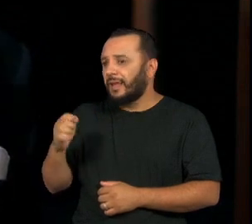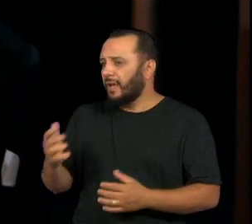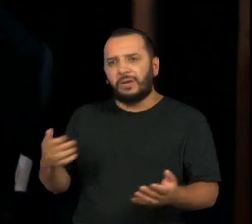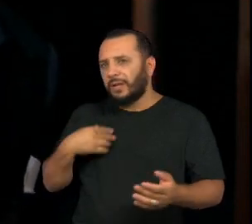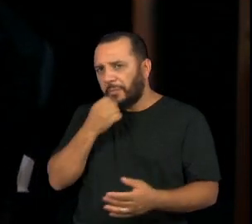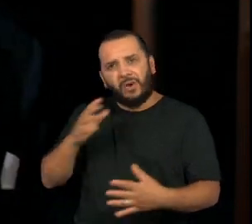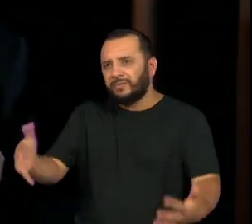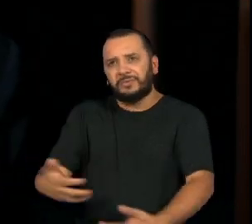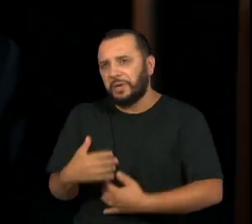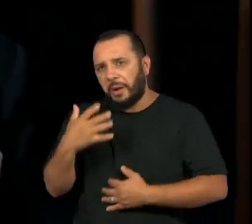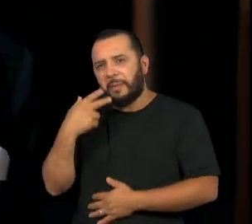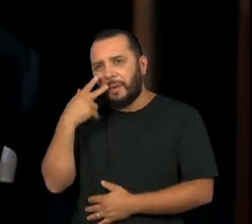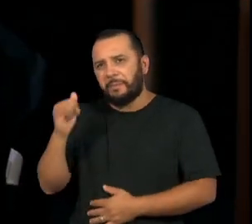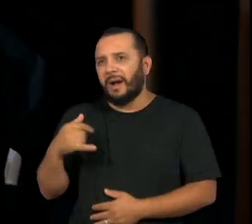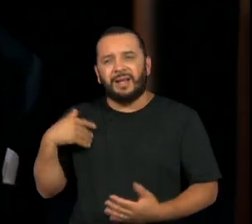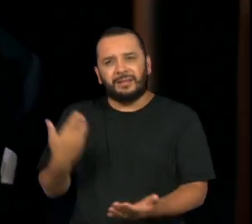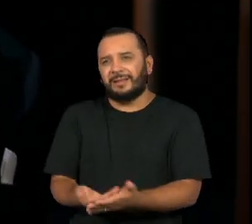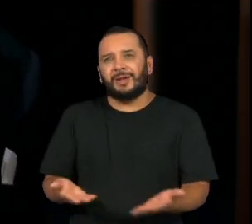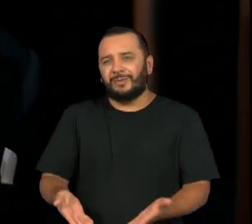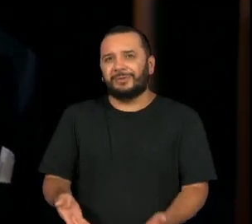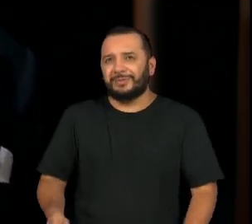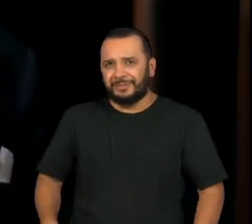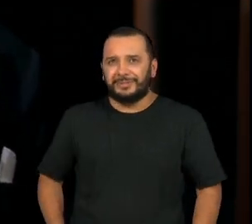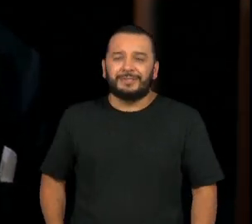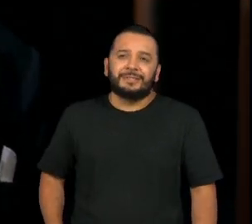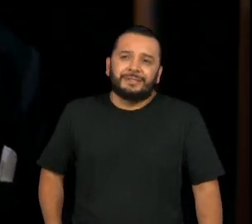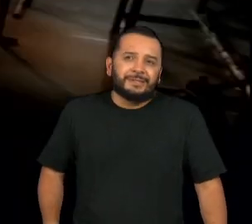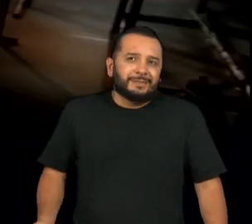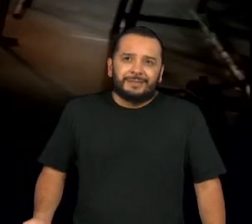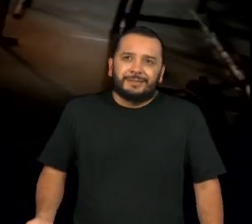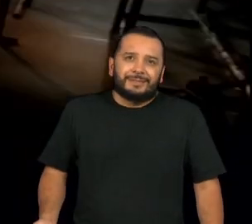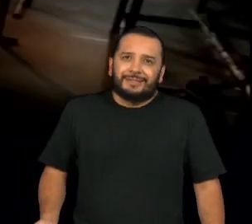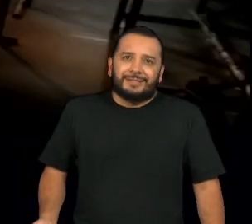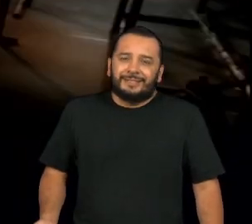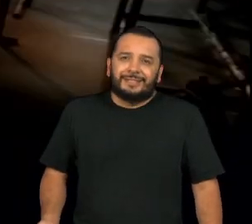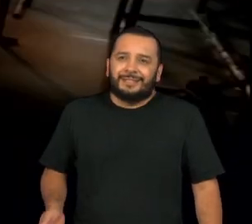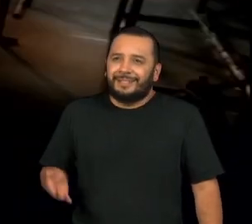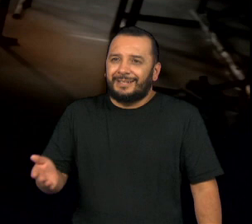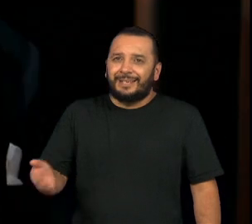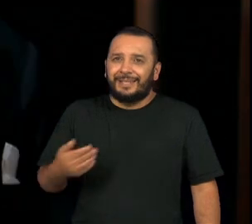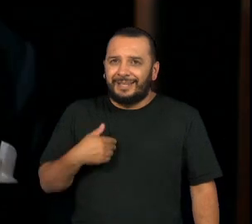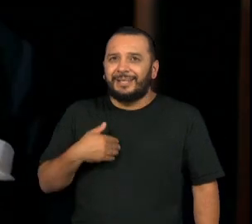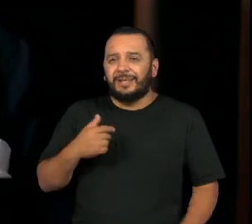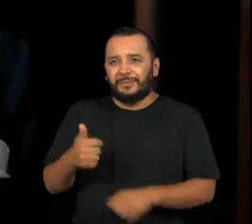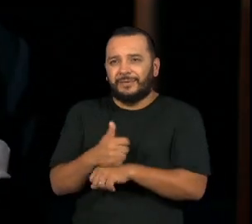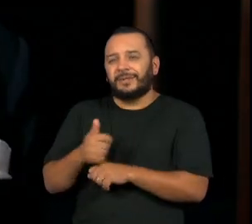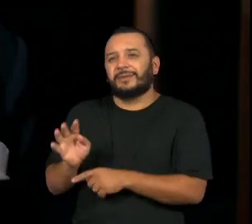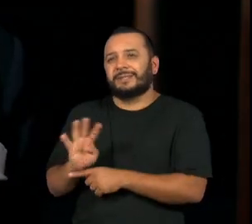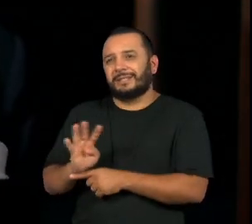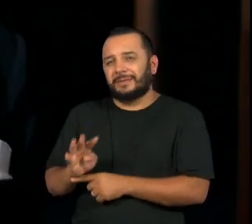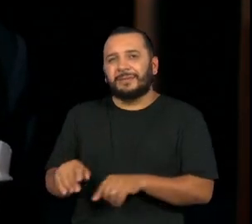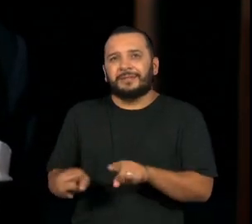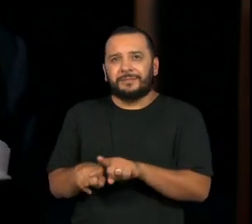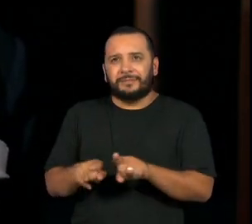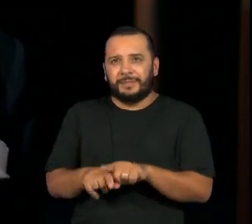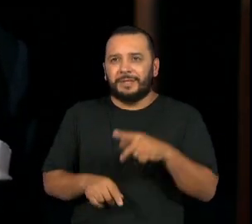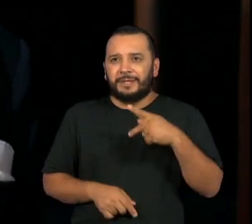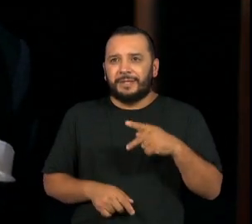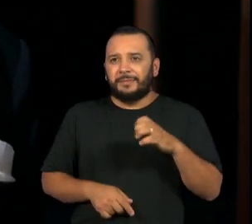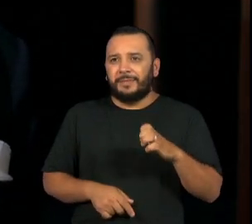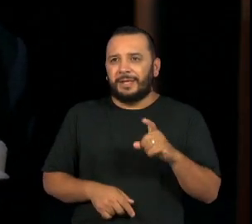André. Virei junto. Papai André, até hoje eu sou papai André, mesmo eles... E ele é cineasta, e o Pedro é meu